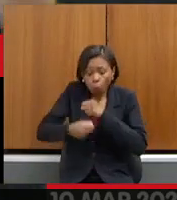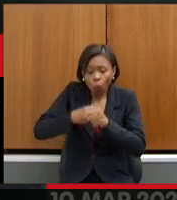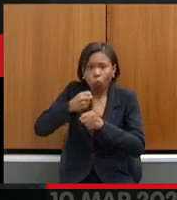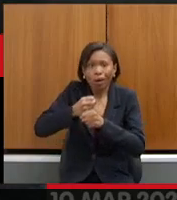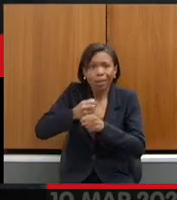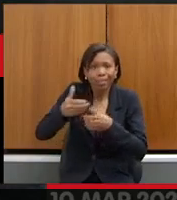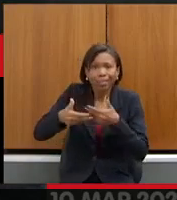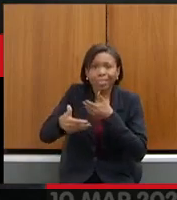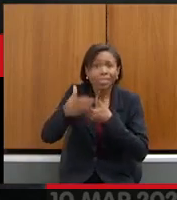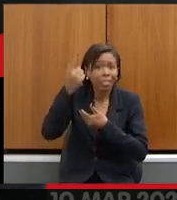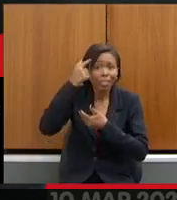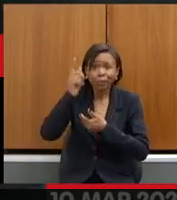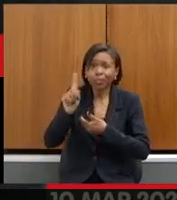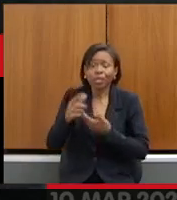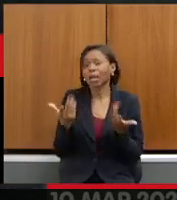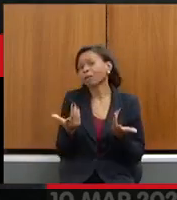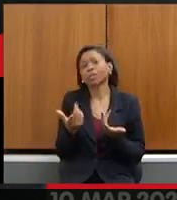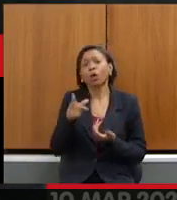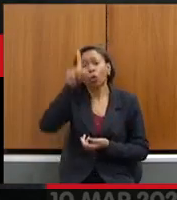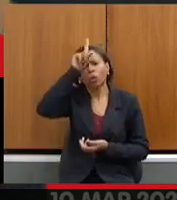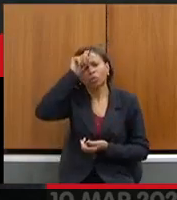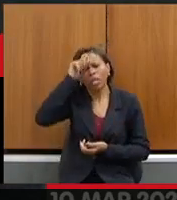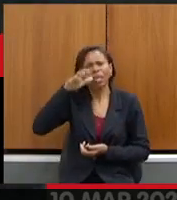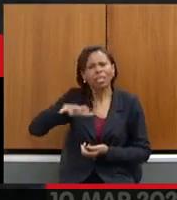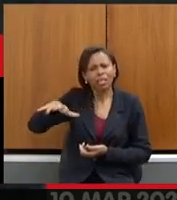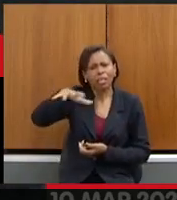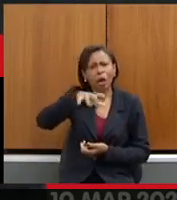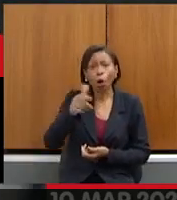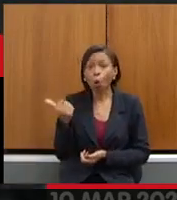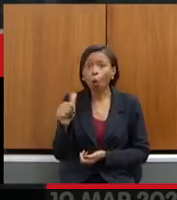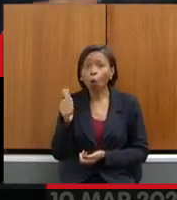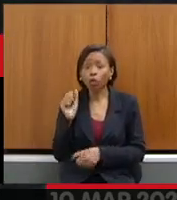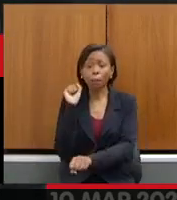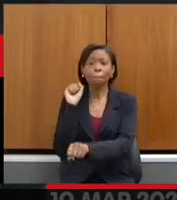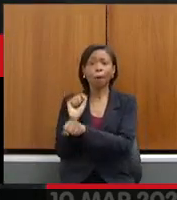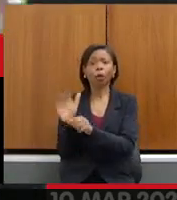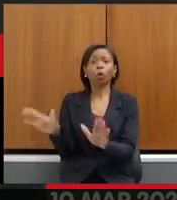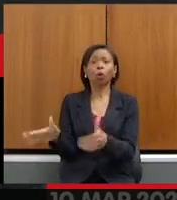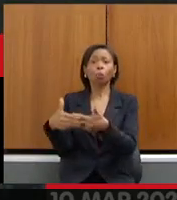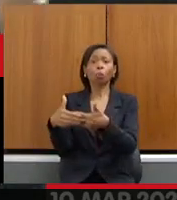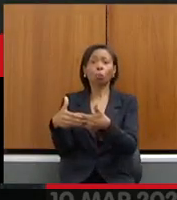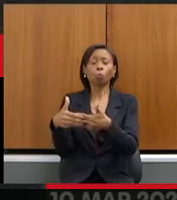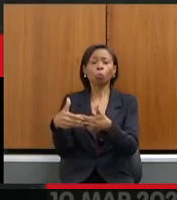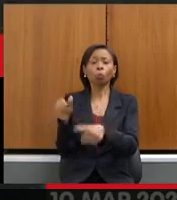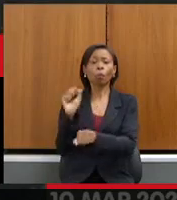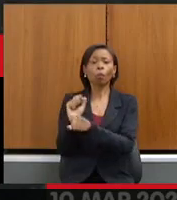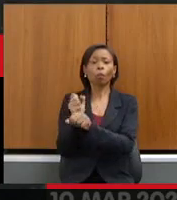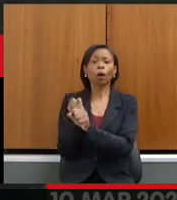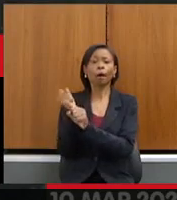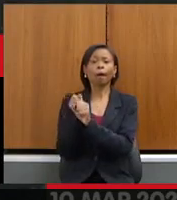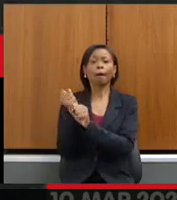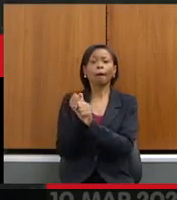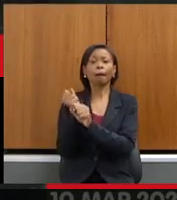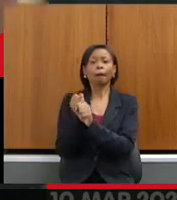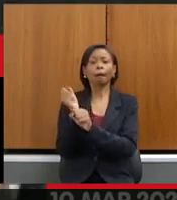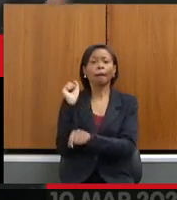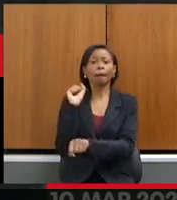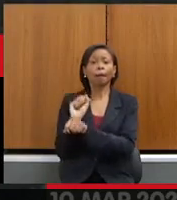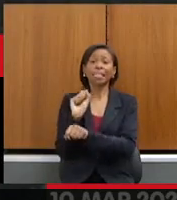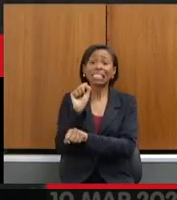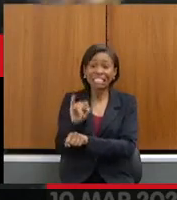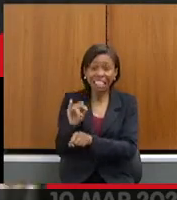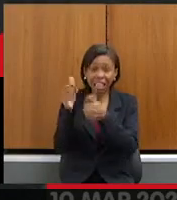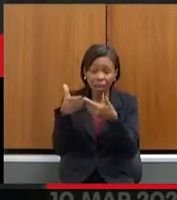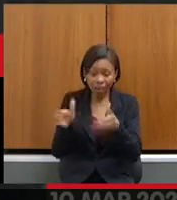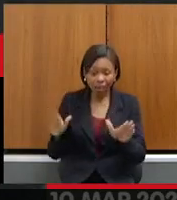né isso aqueles hospitais regionais 11 hospitais regionais e que estão parado aí a anos que estão parado tivesse já. Teria